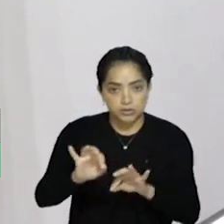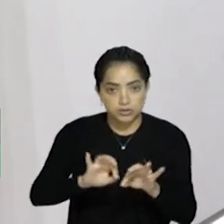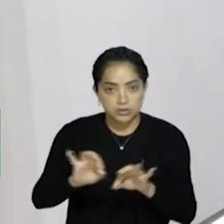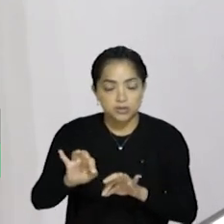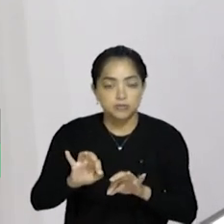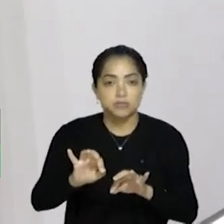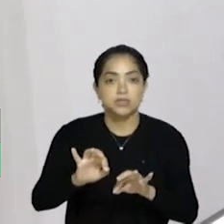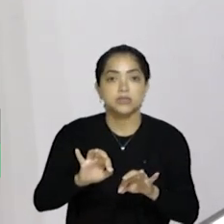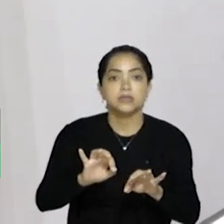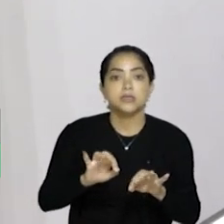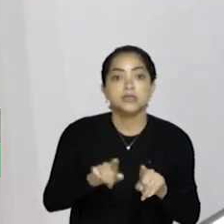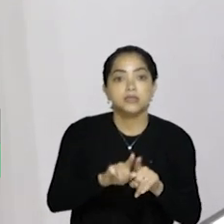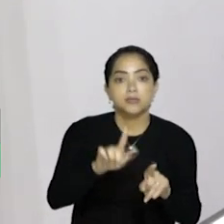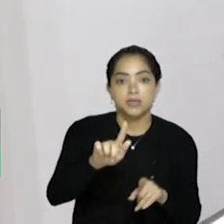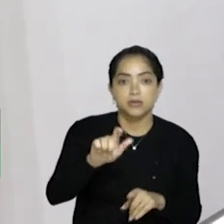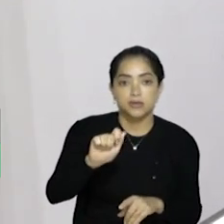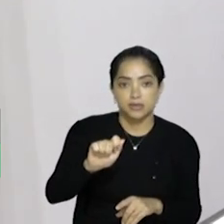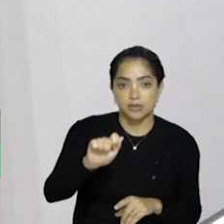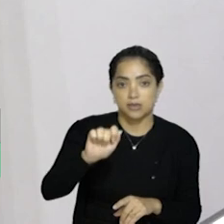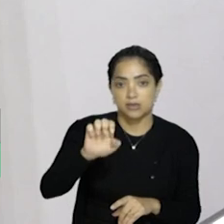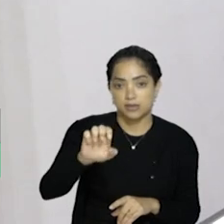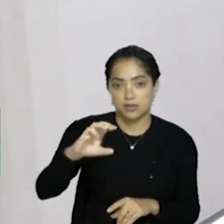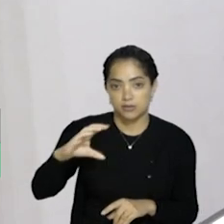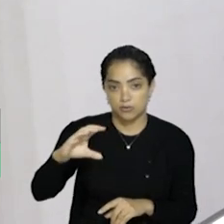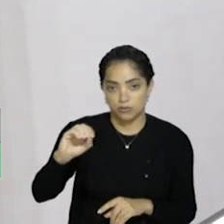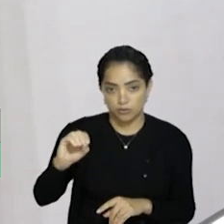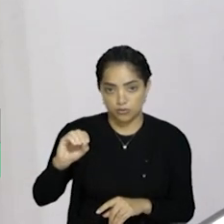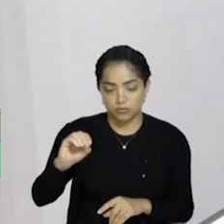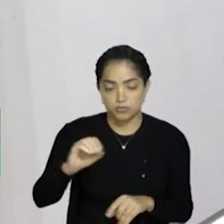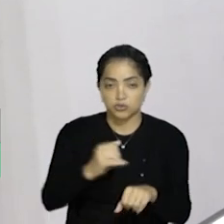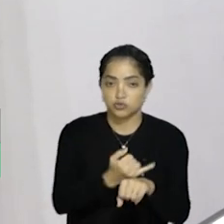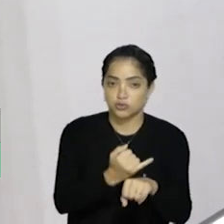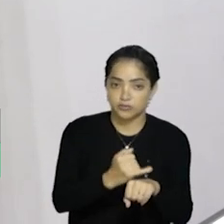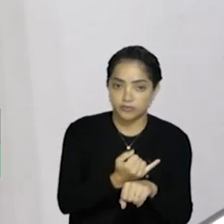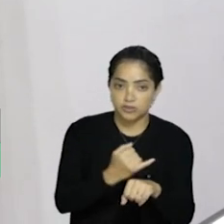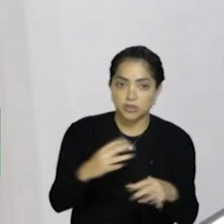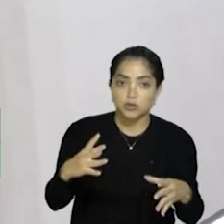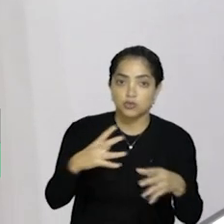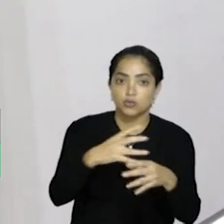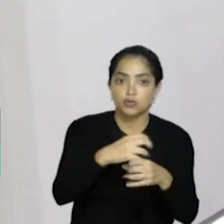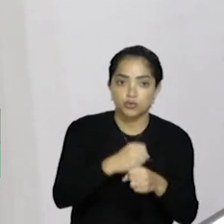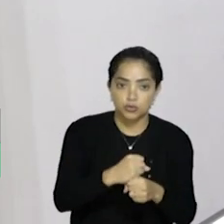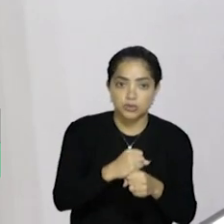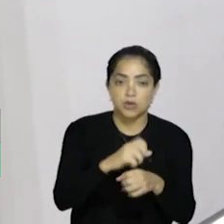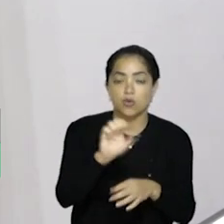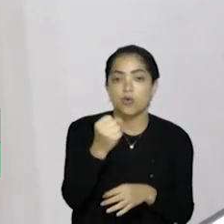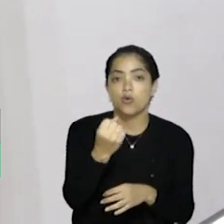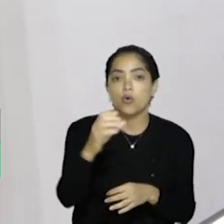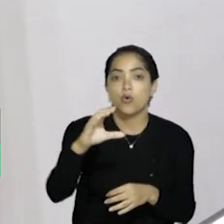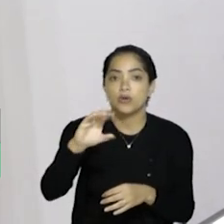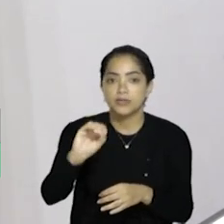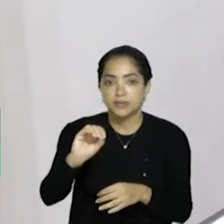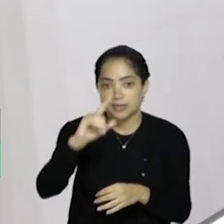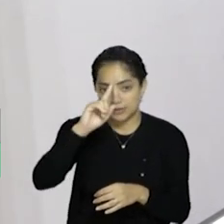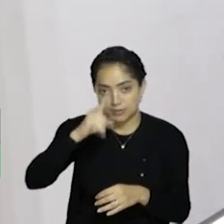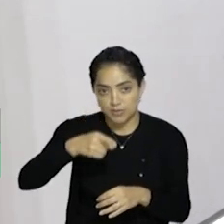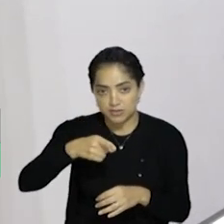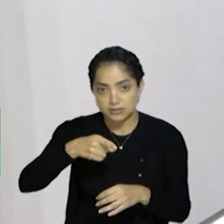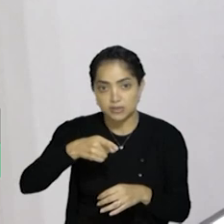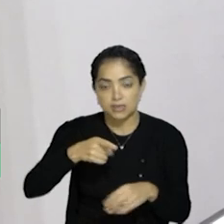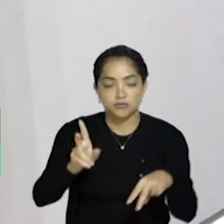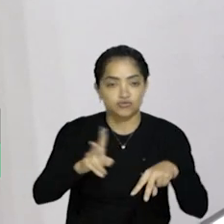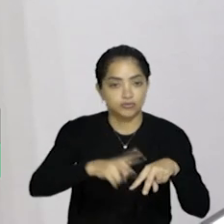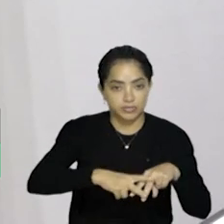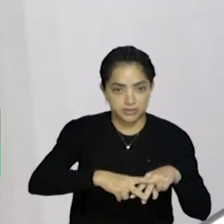e o gaeco de Joinville no total foram cumprido de 80 mandado de busca e apreensão e